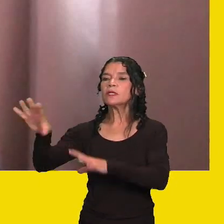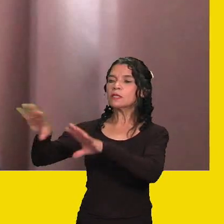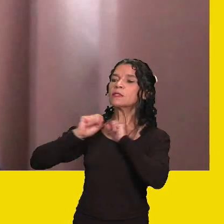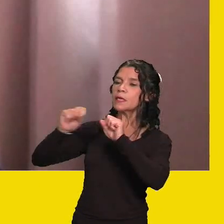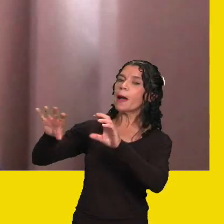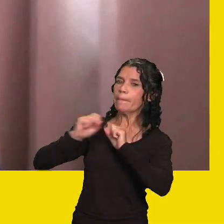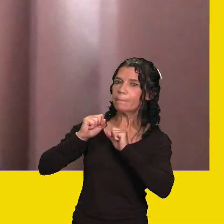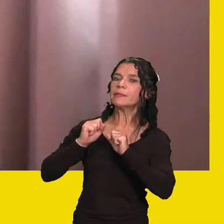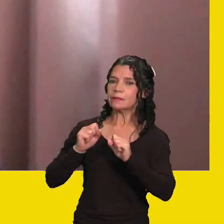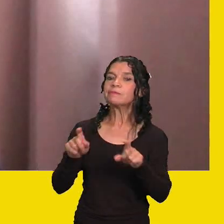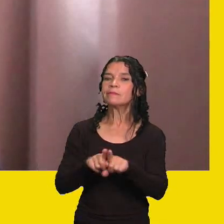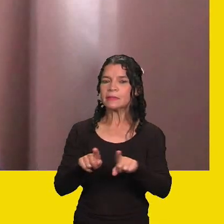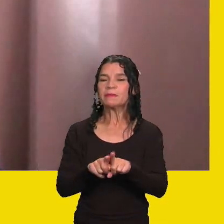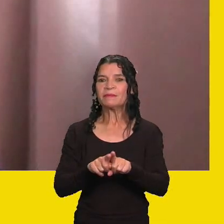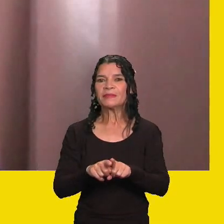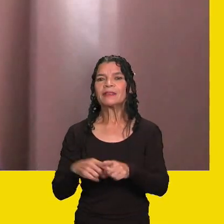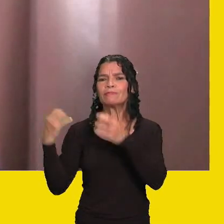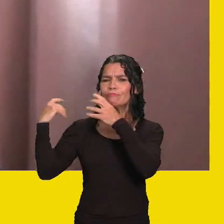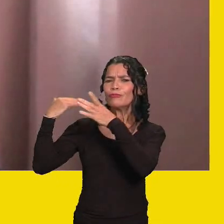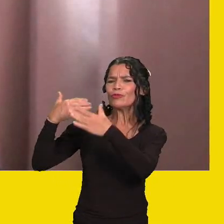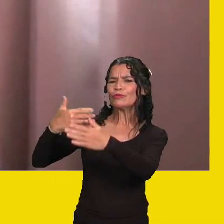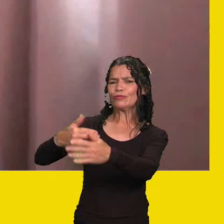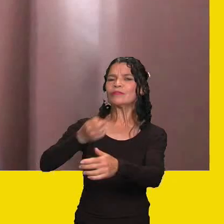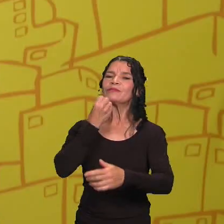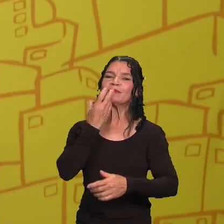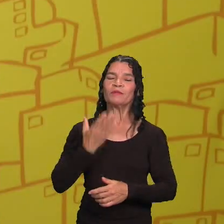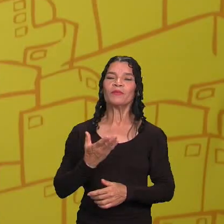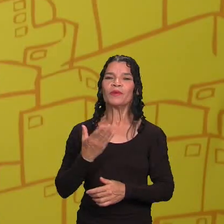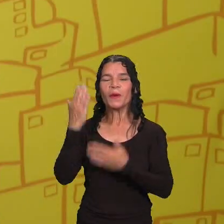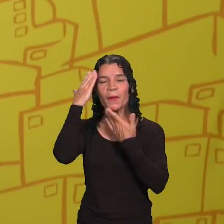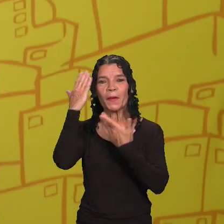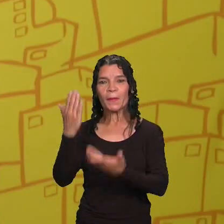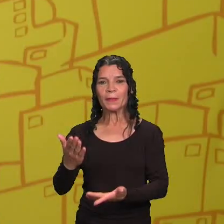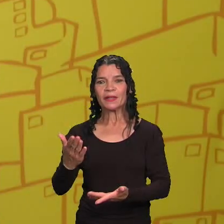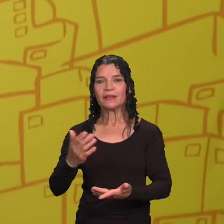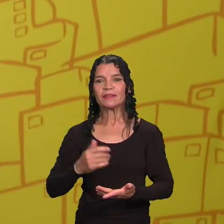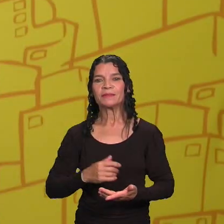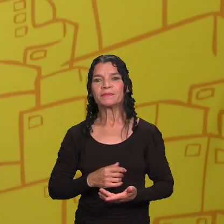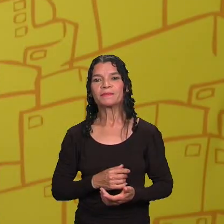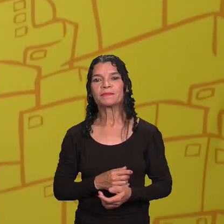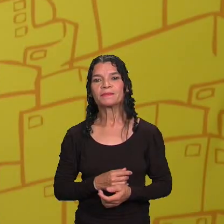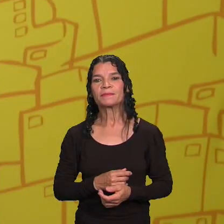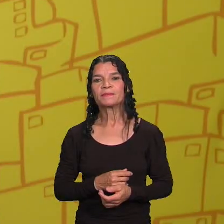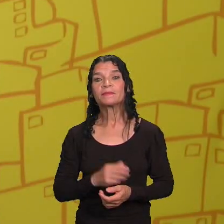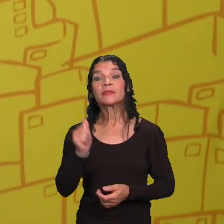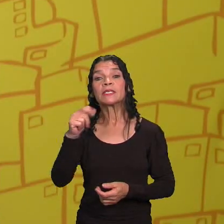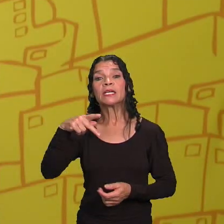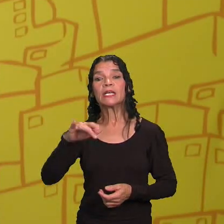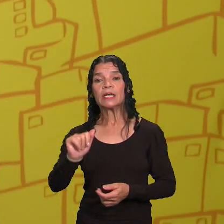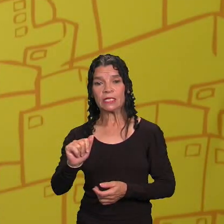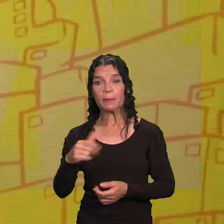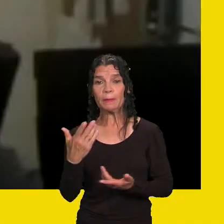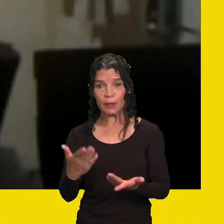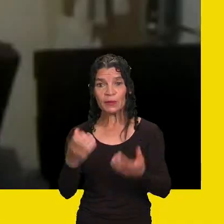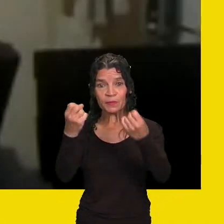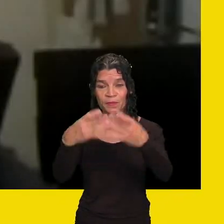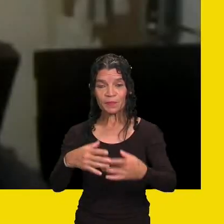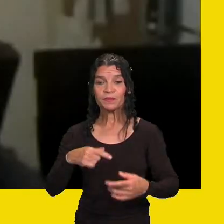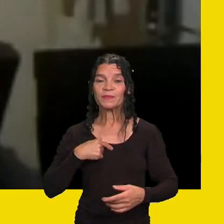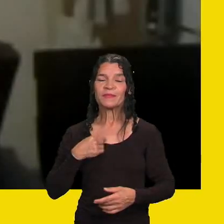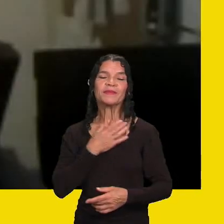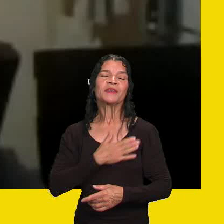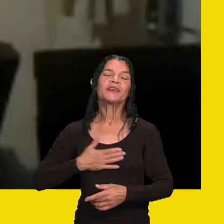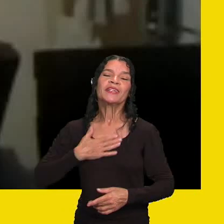negada, né? Então, muito obrigada. Agora sim, professora Ana Paula. Também gostaria